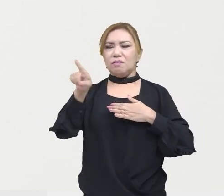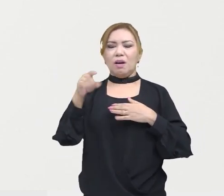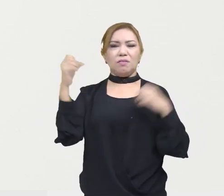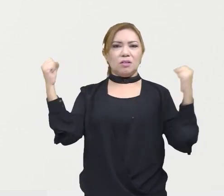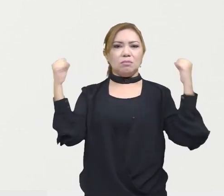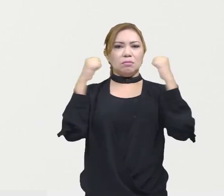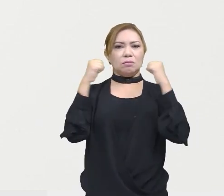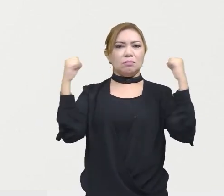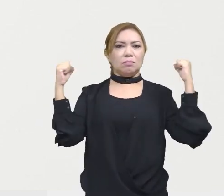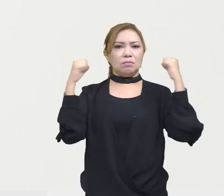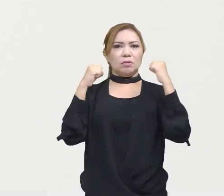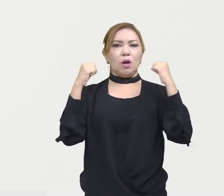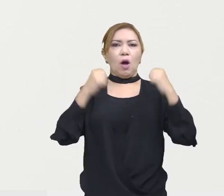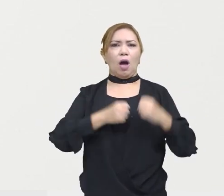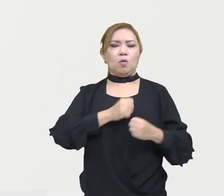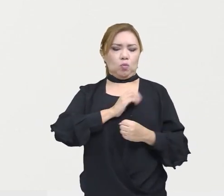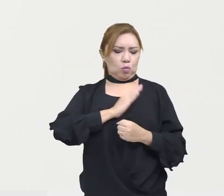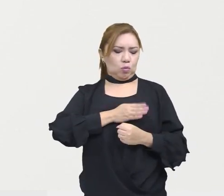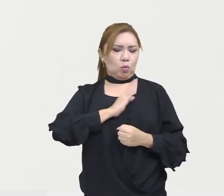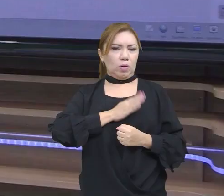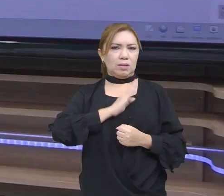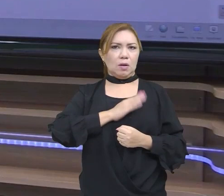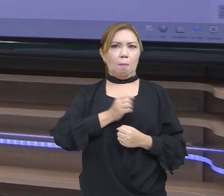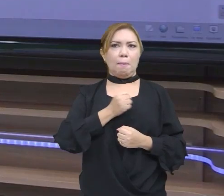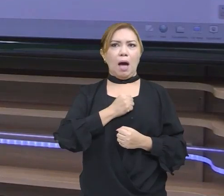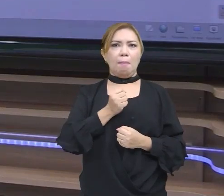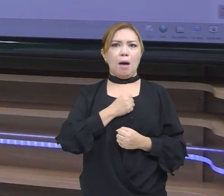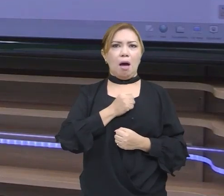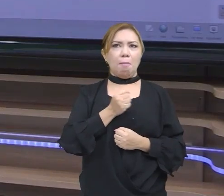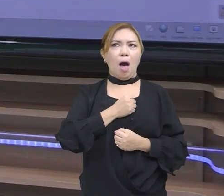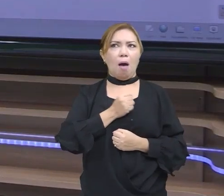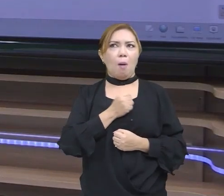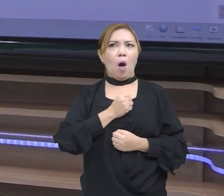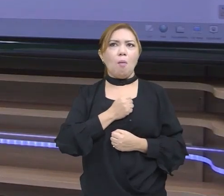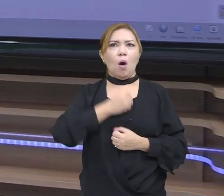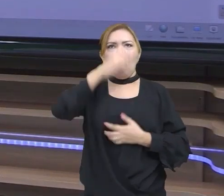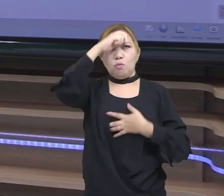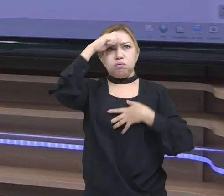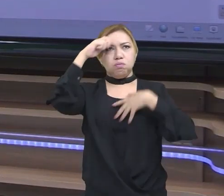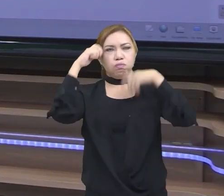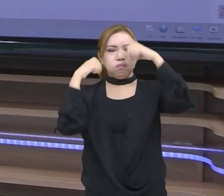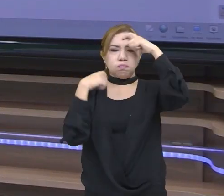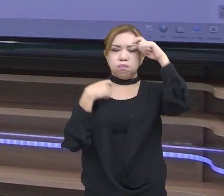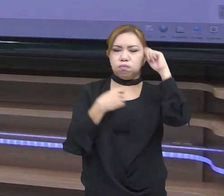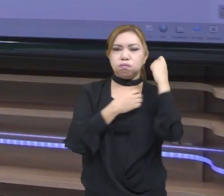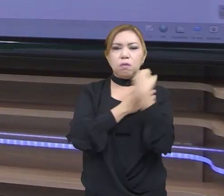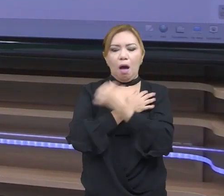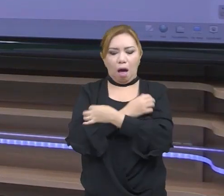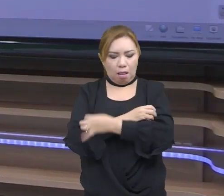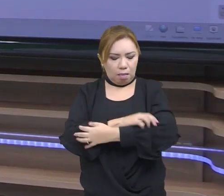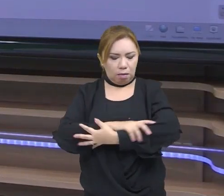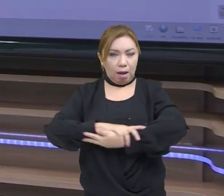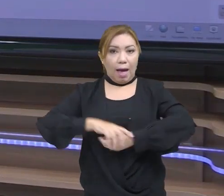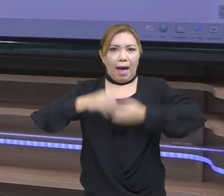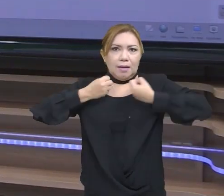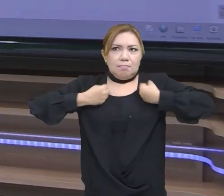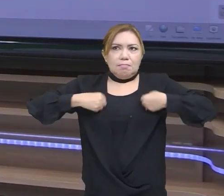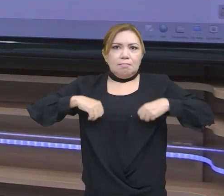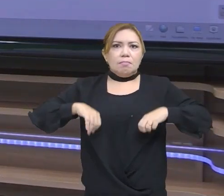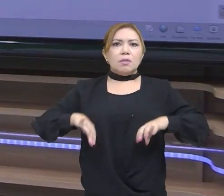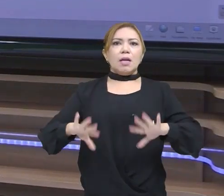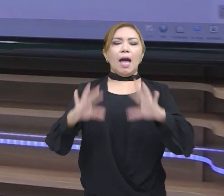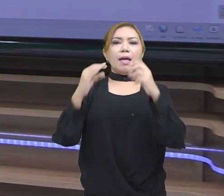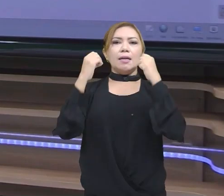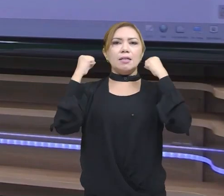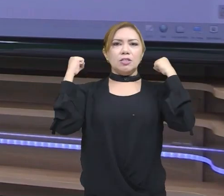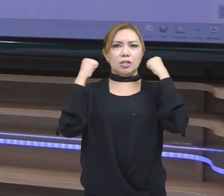nossos órgãos, nosso coração começa a bater mais forte, né? Então, ele começa a liberar energia, aquela energia dos alimentos